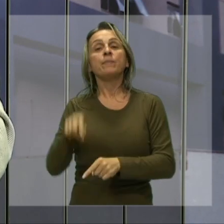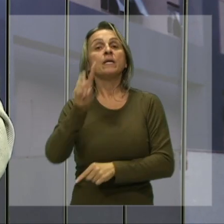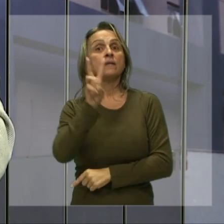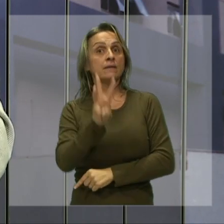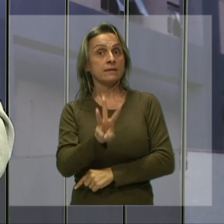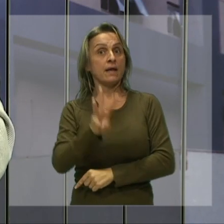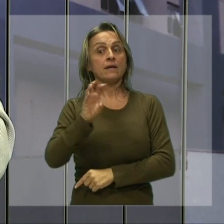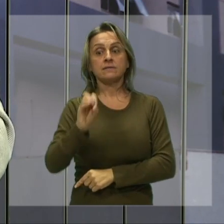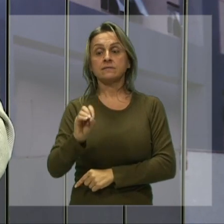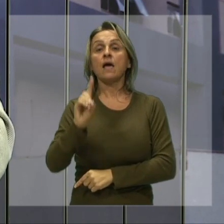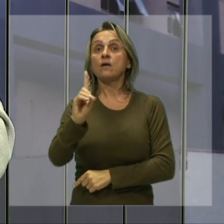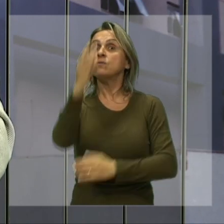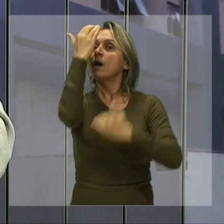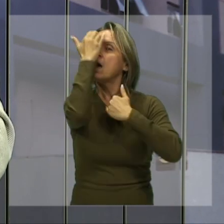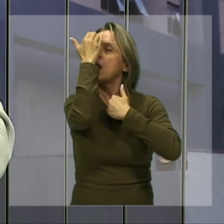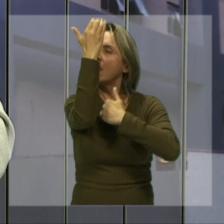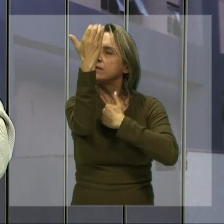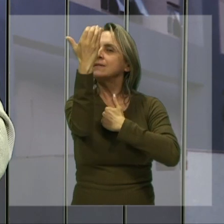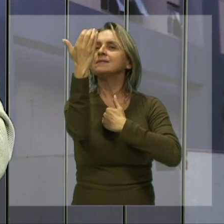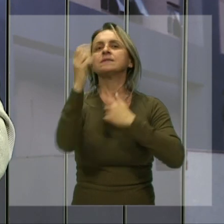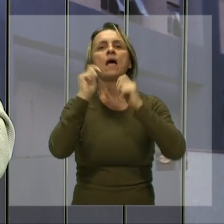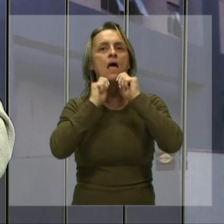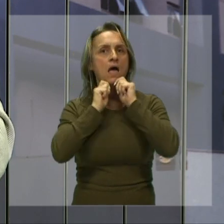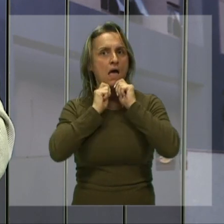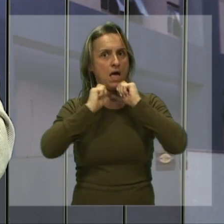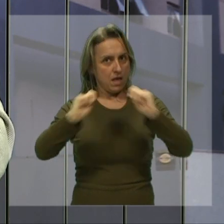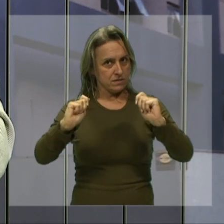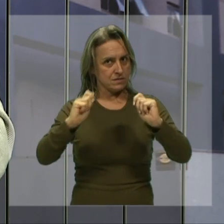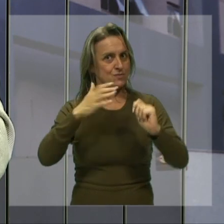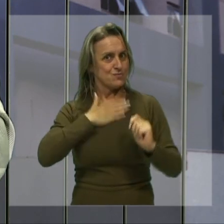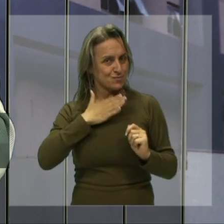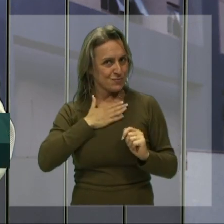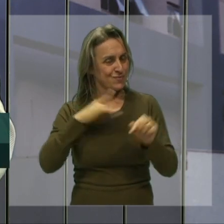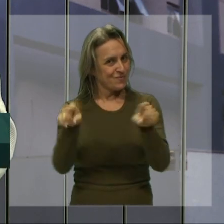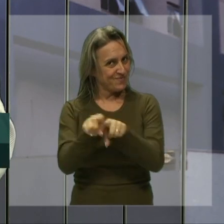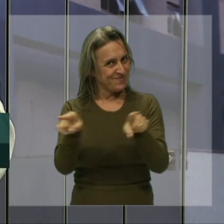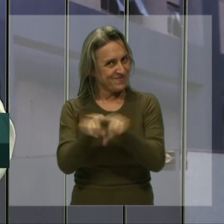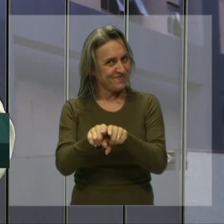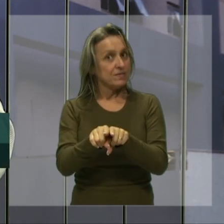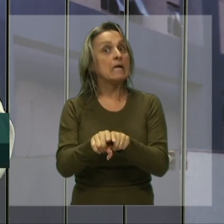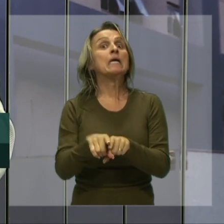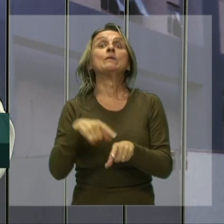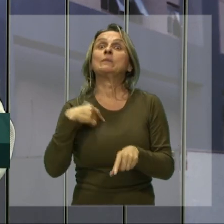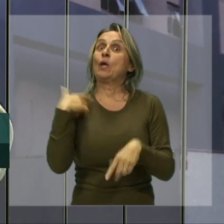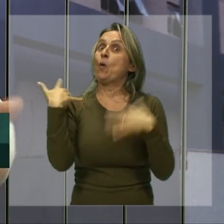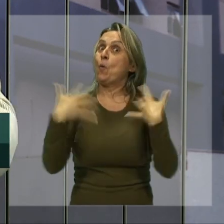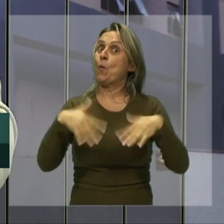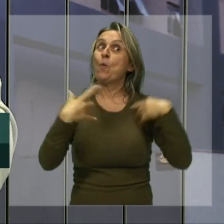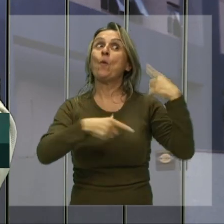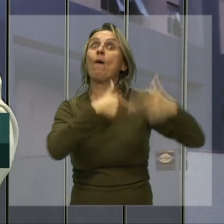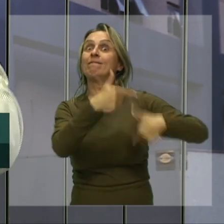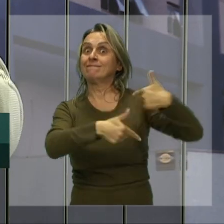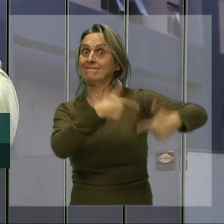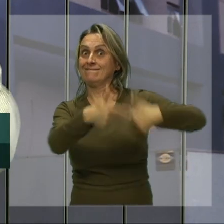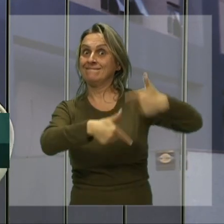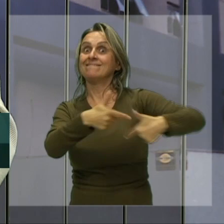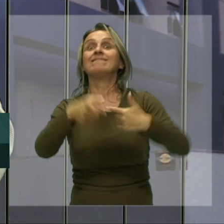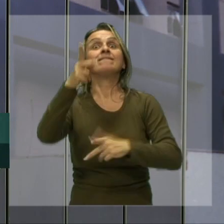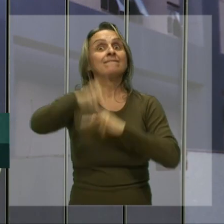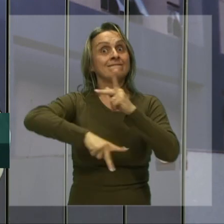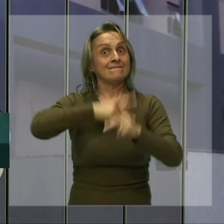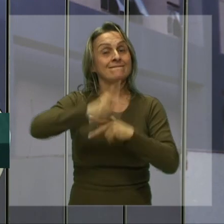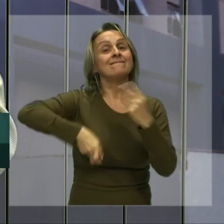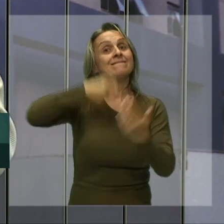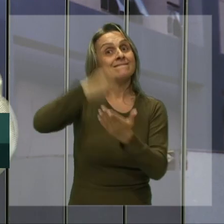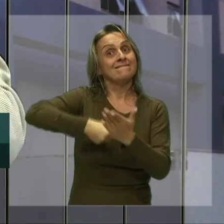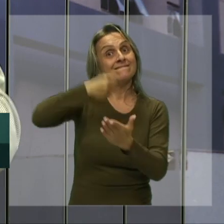301. Agradecer muito aí os meus assessores, né? Porque eu dou bastante trabalho para eles, a população me cobra lá na rua, eu